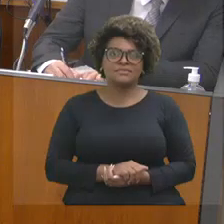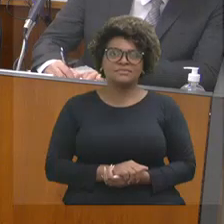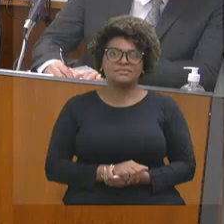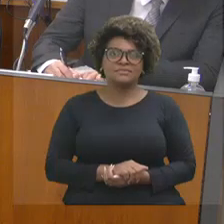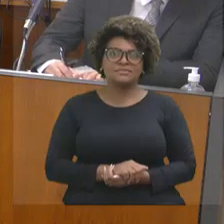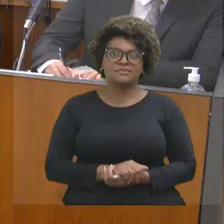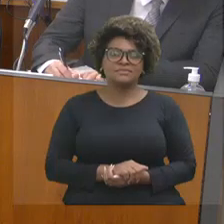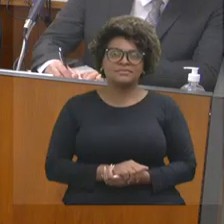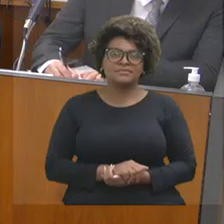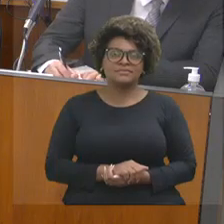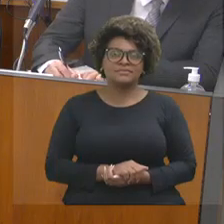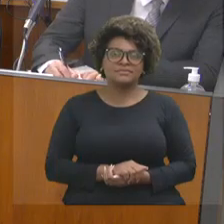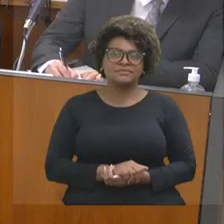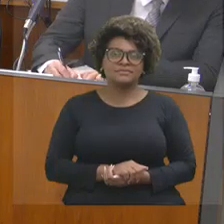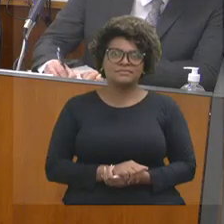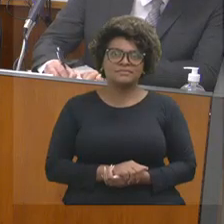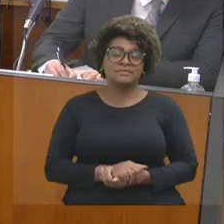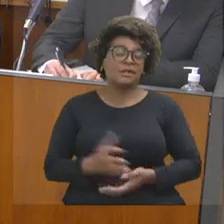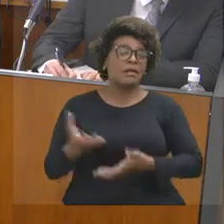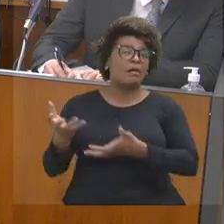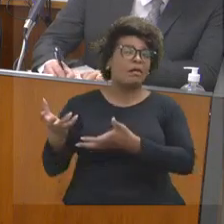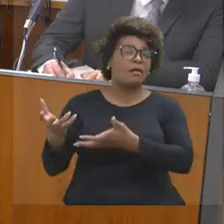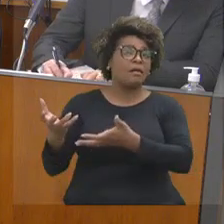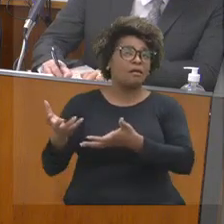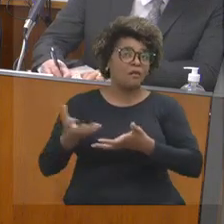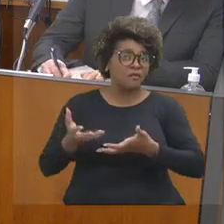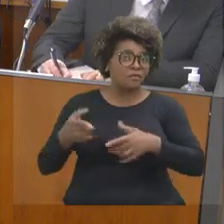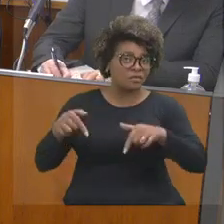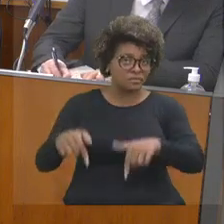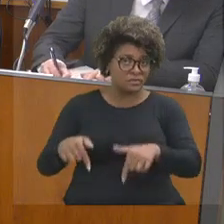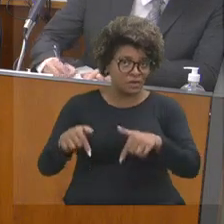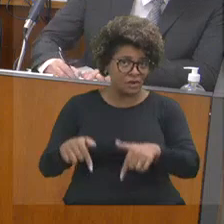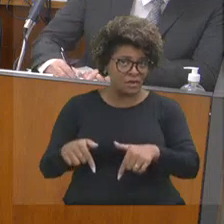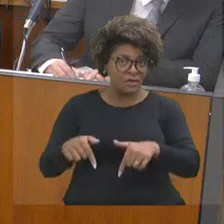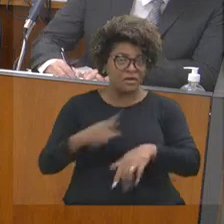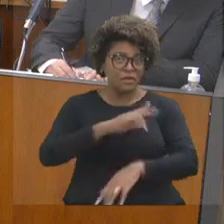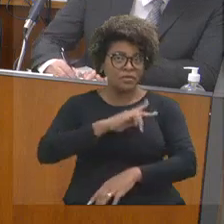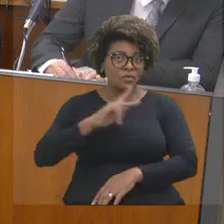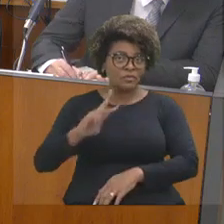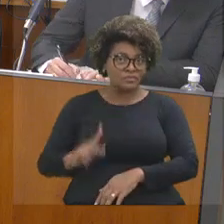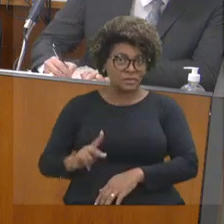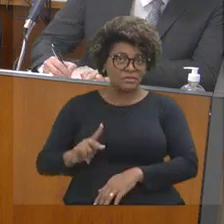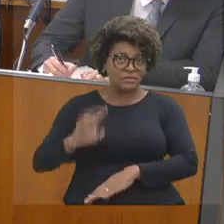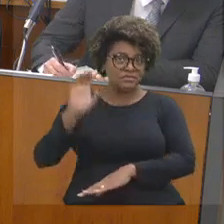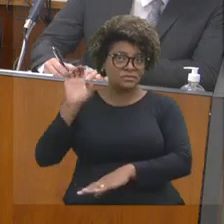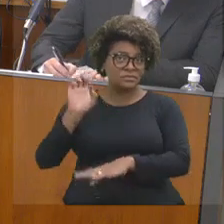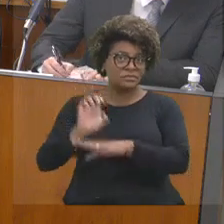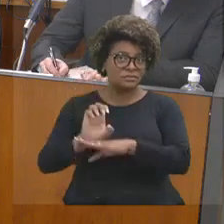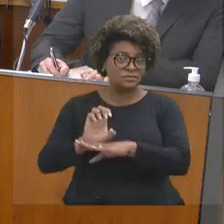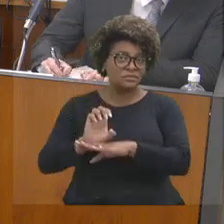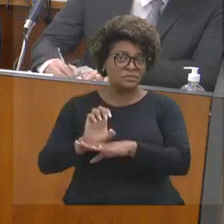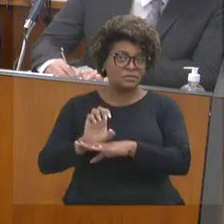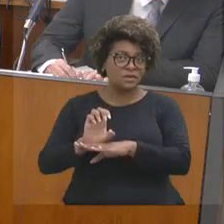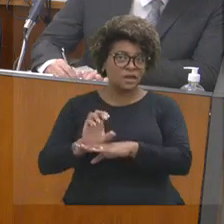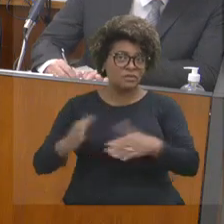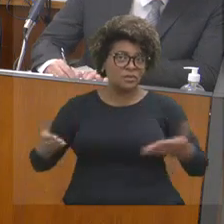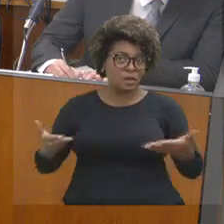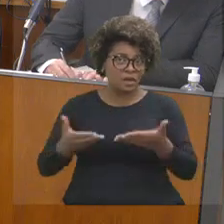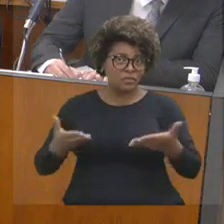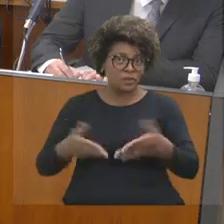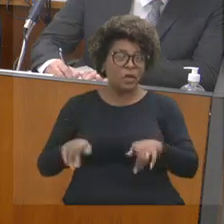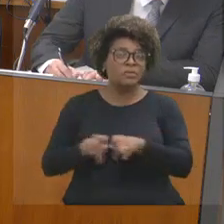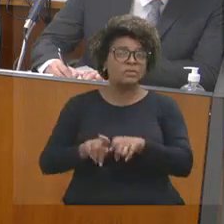eu gostaria de convidar para tomar assento aqui o presidente do Cosern Estadual o atual e o ex